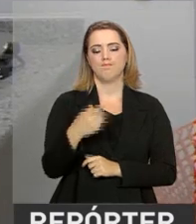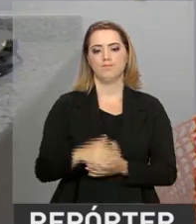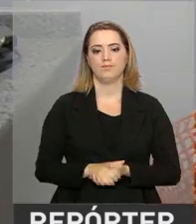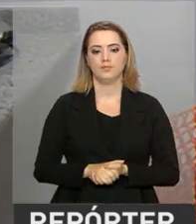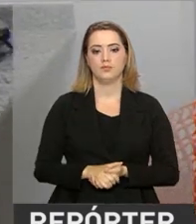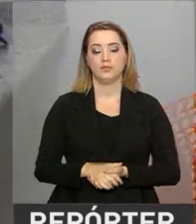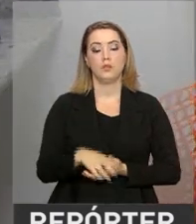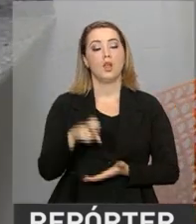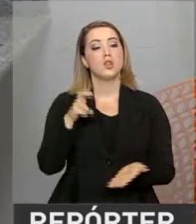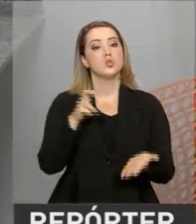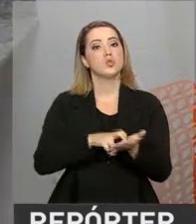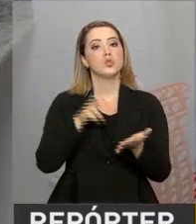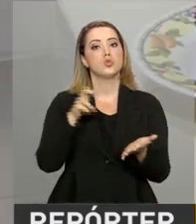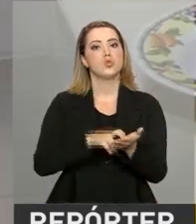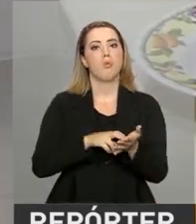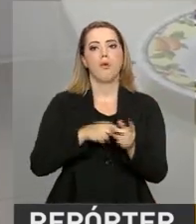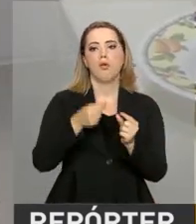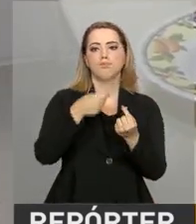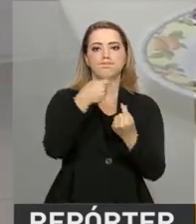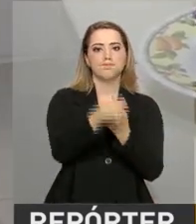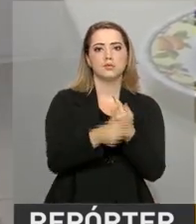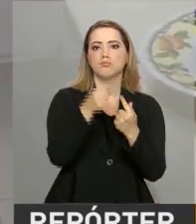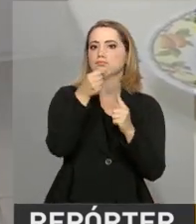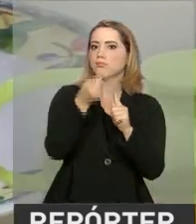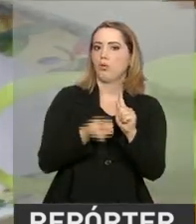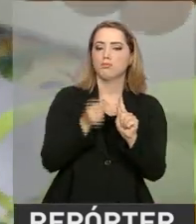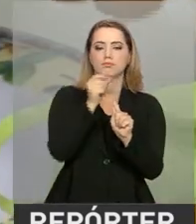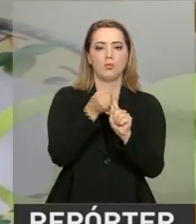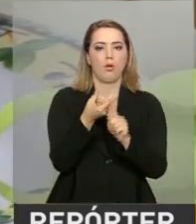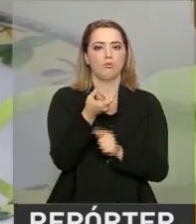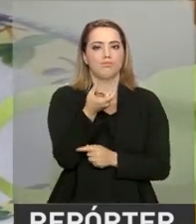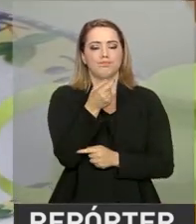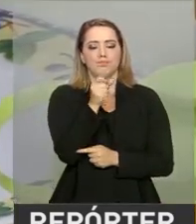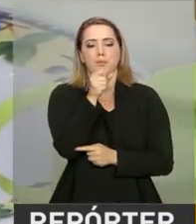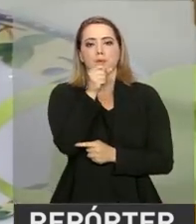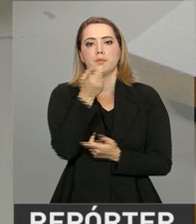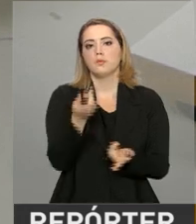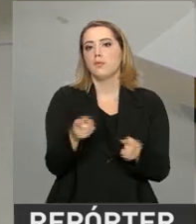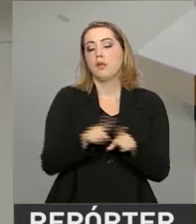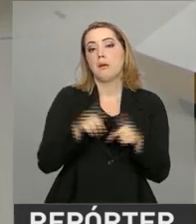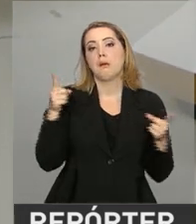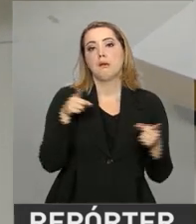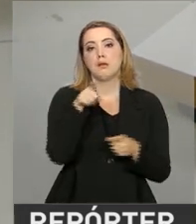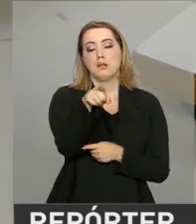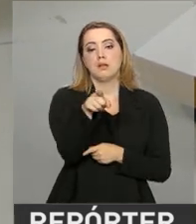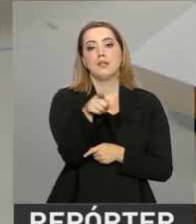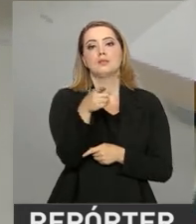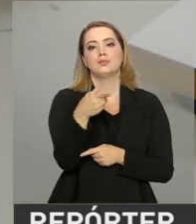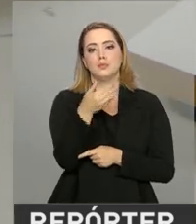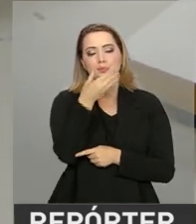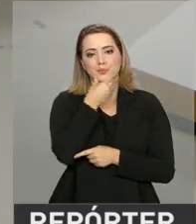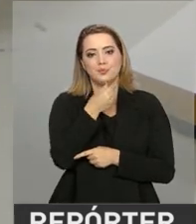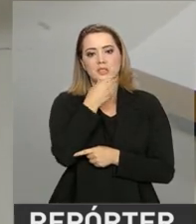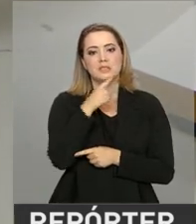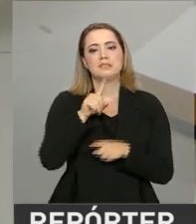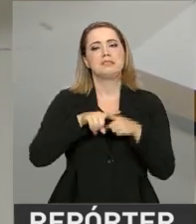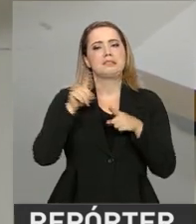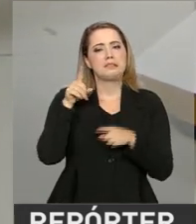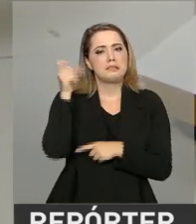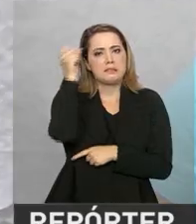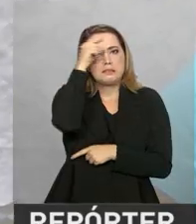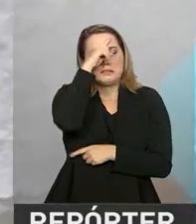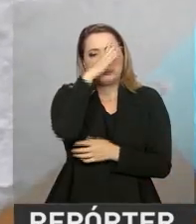café da manhã comer uma banana pode ser prático e rápido para matar a fome mas para Márcio isso é um pouco mais